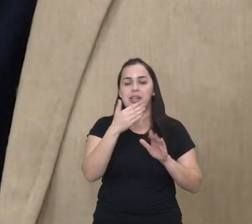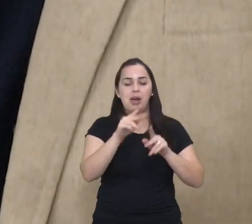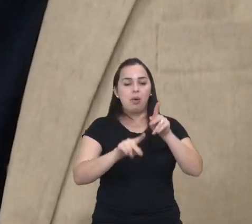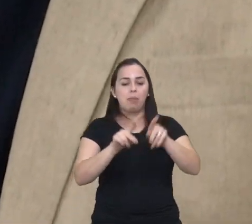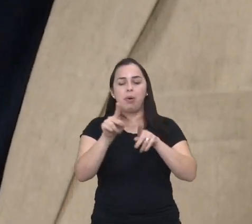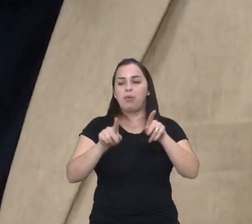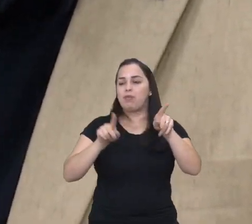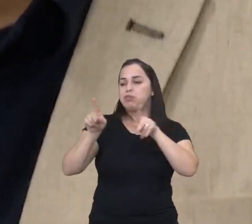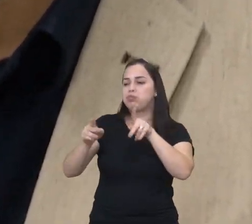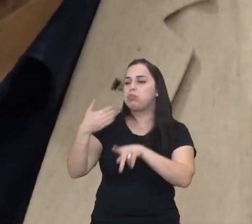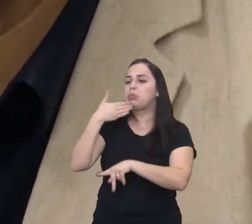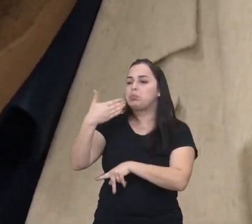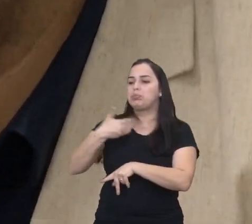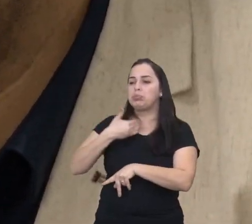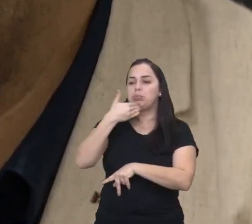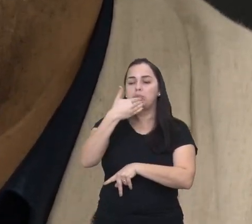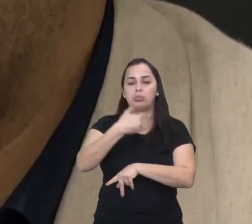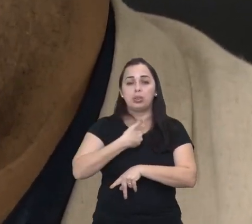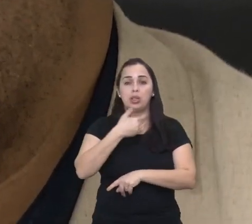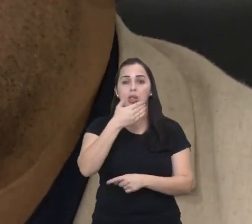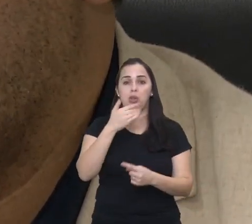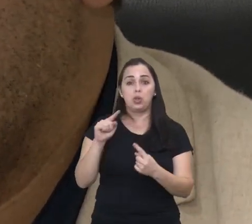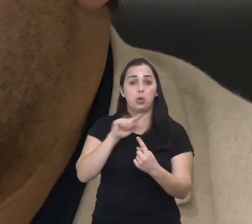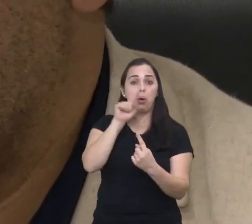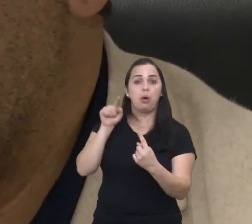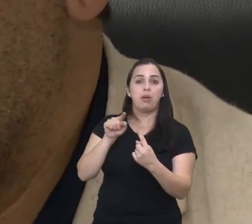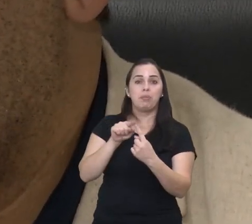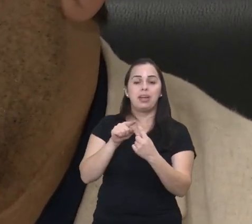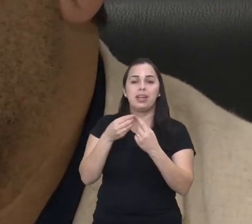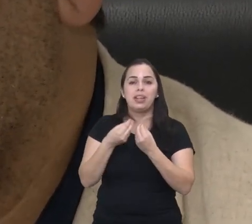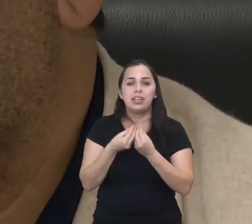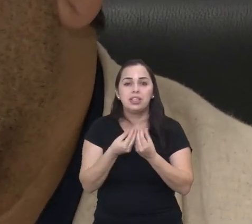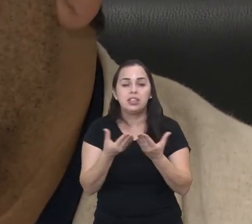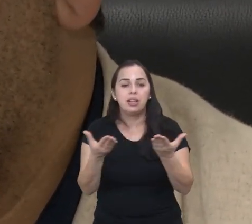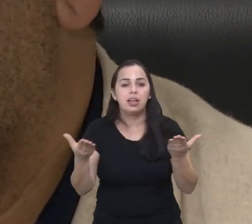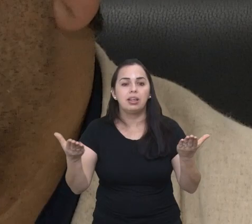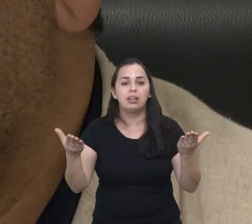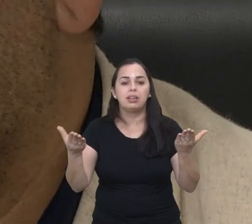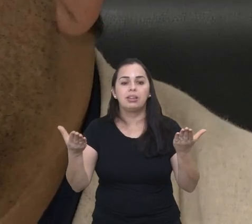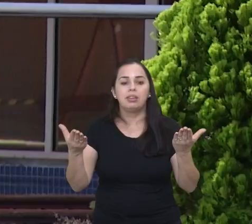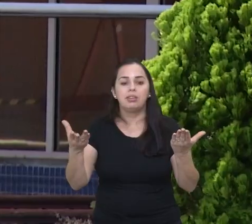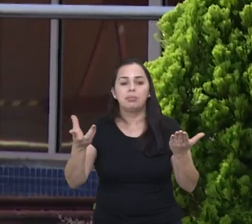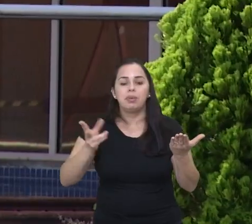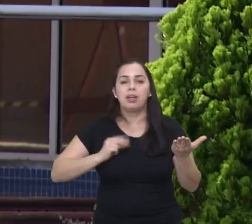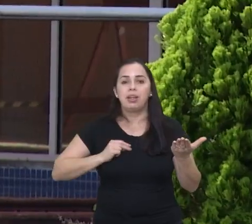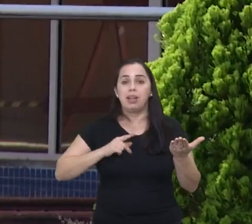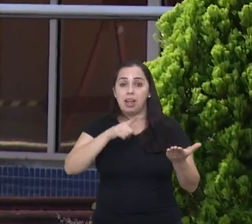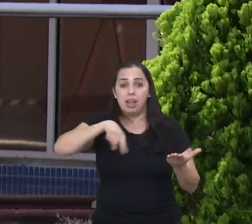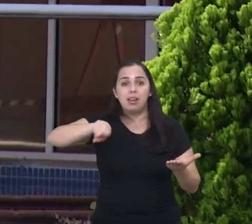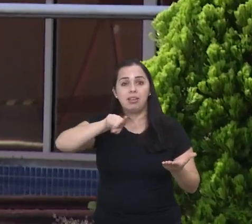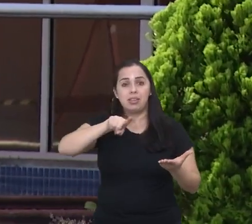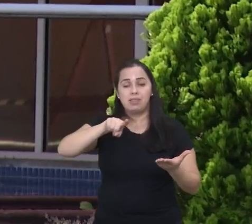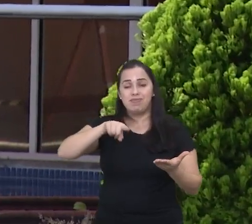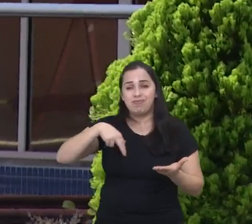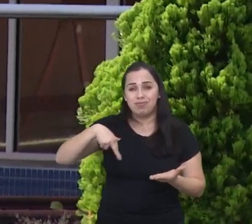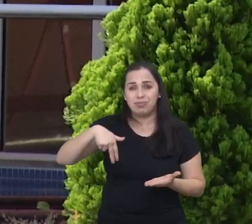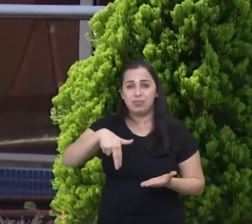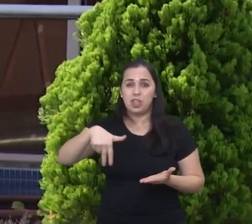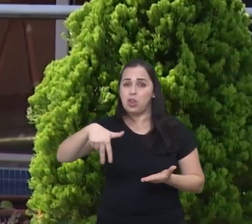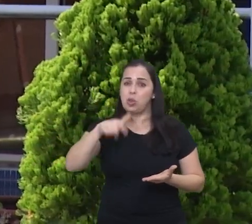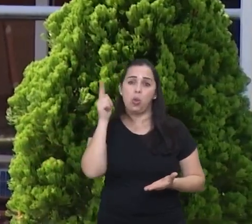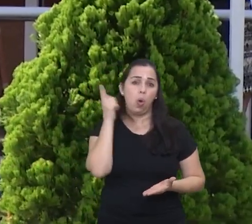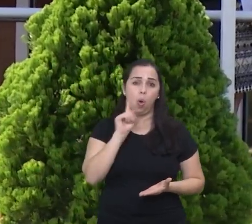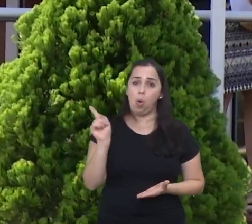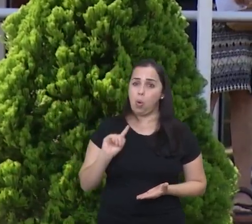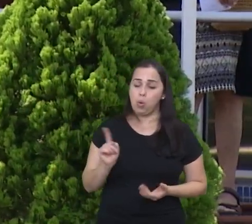de pedidos da própria população e tem como objetivo dar mais dignidade a esse público que tem dificuldade de se deslocar